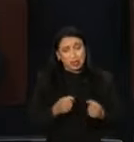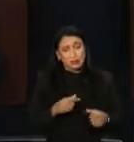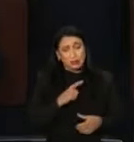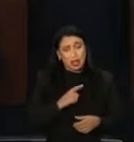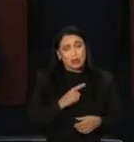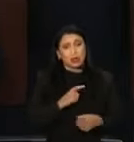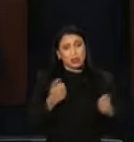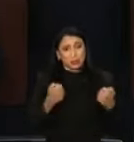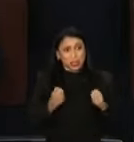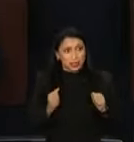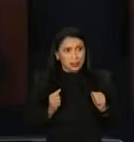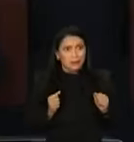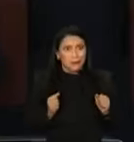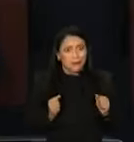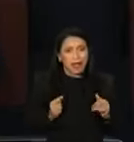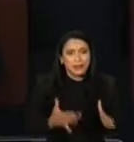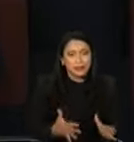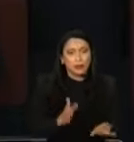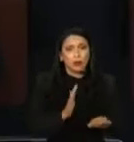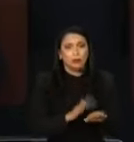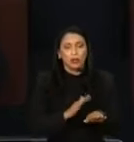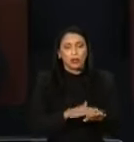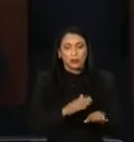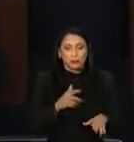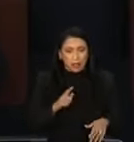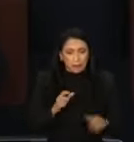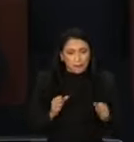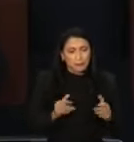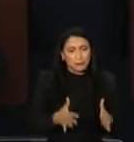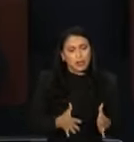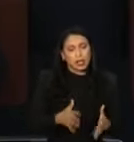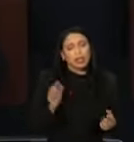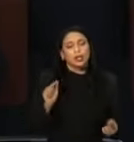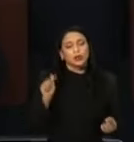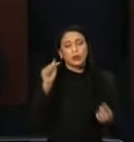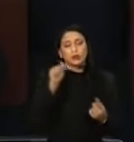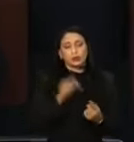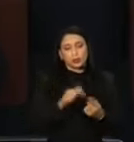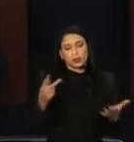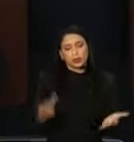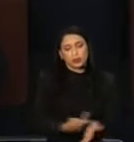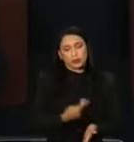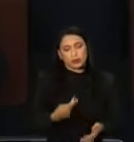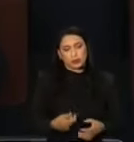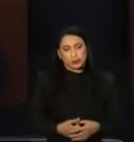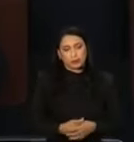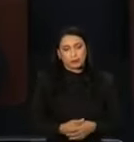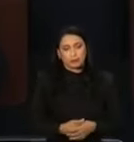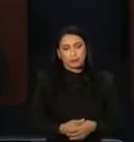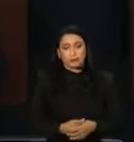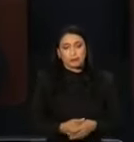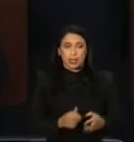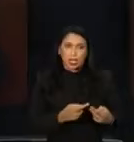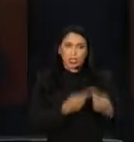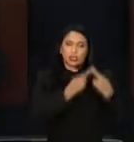física direta por parte do autor para que o resultado ocorra. A